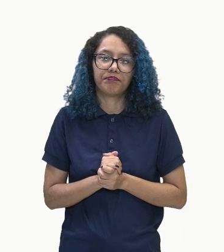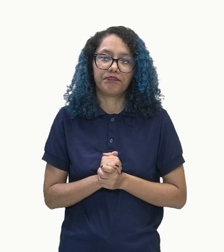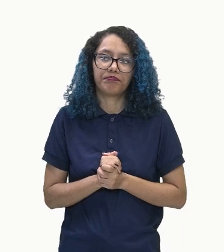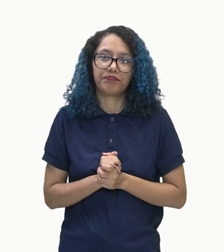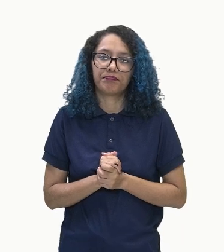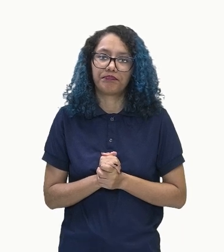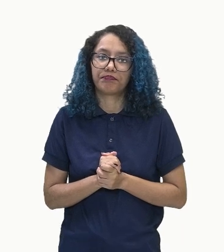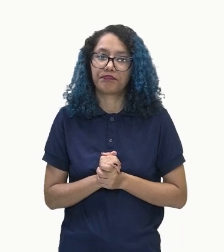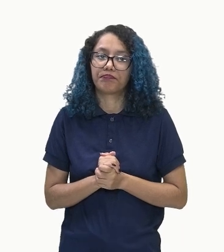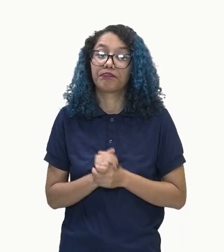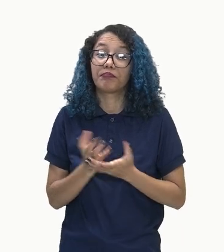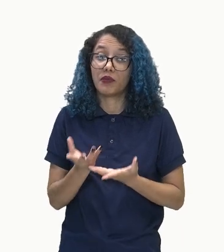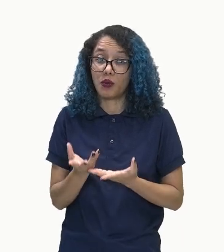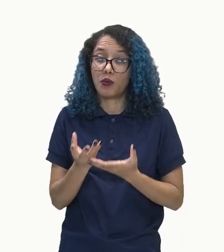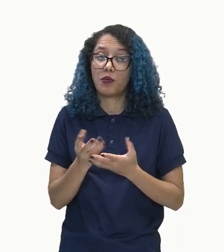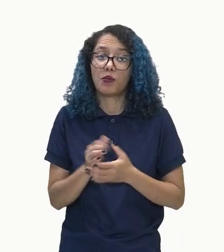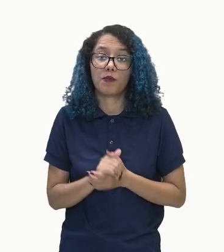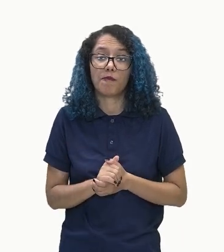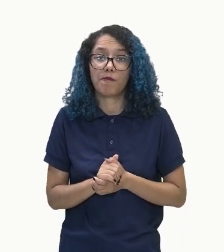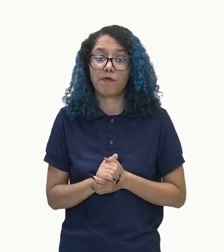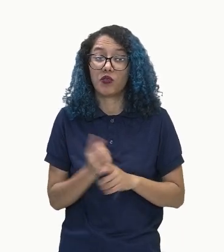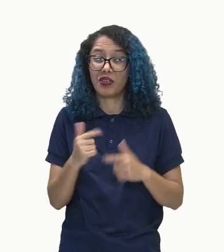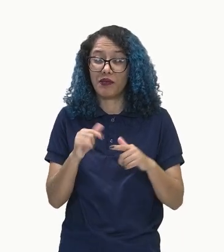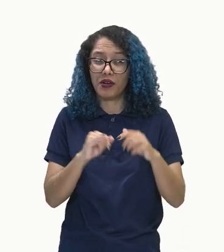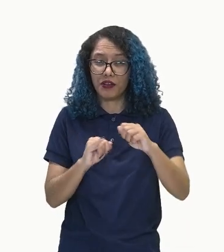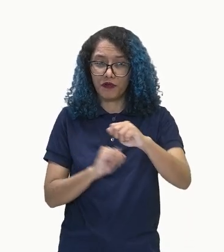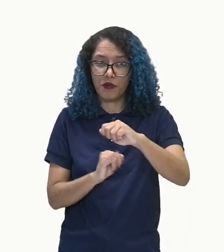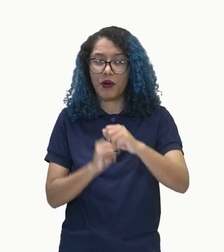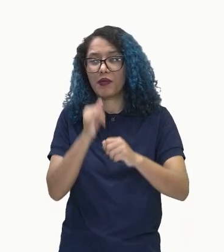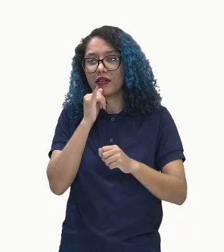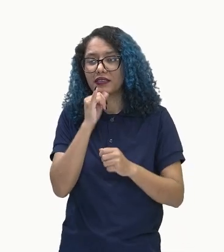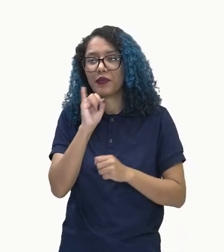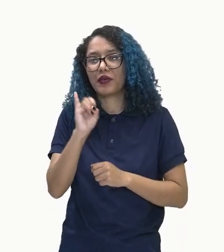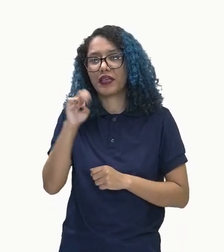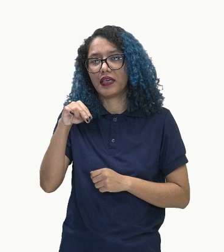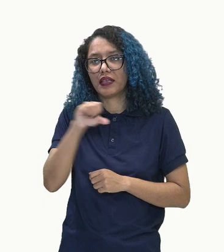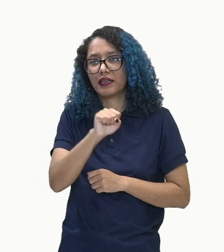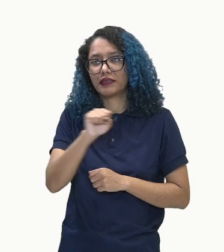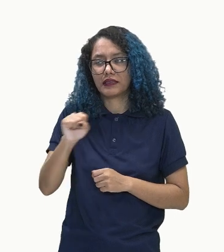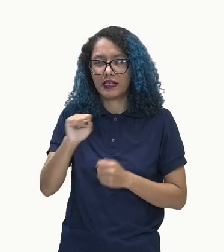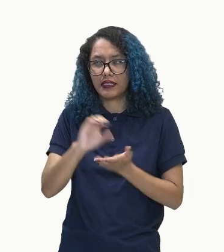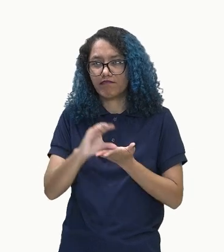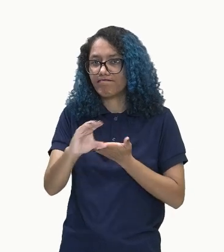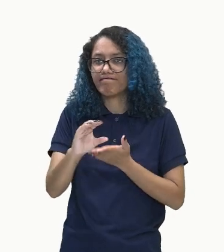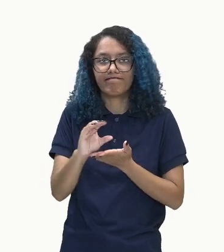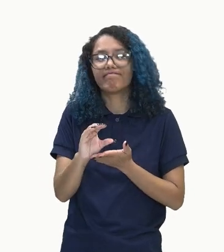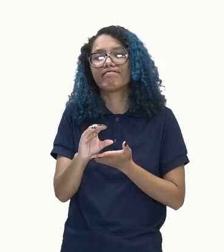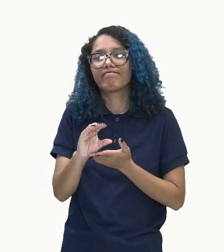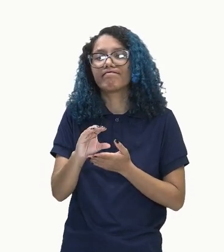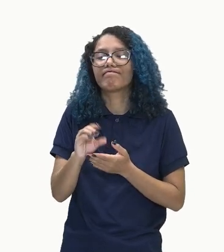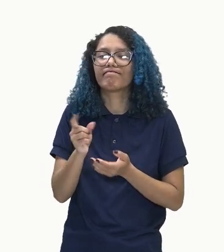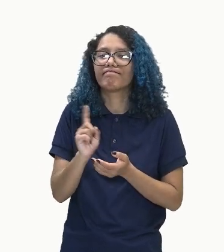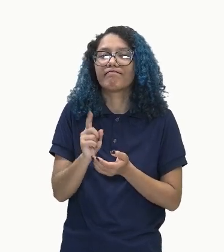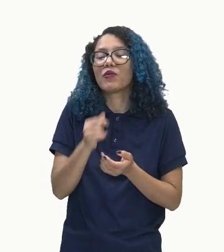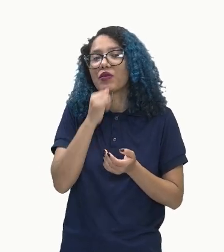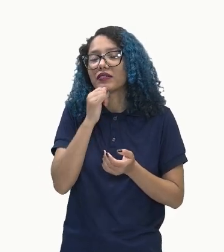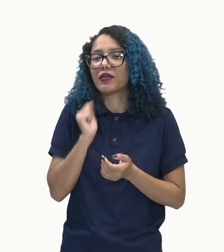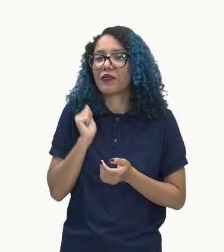informal, o trabalhador informal não contribui para o INSS, o que limita o acesso a benefícios como